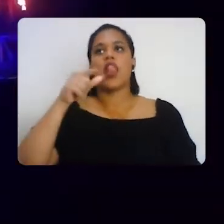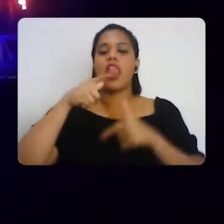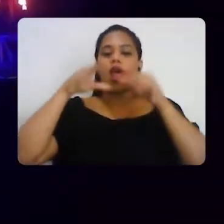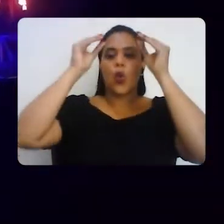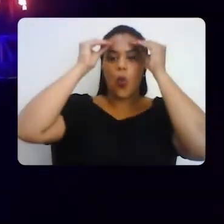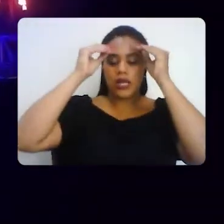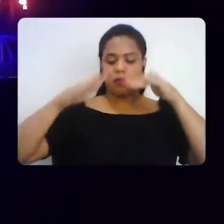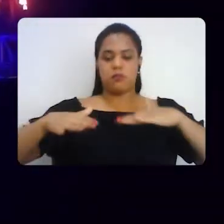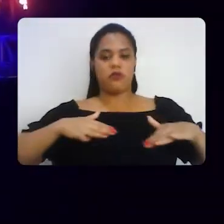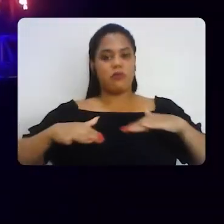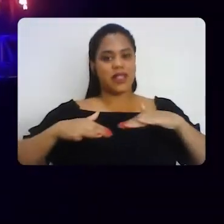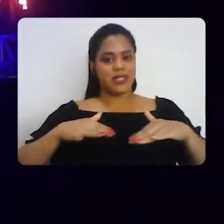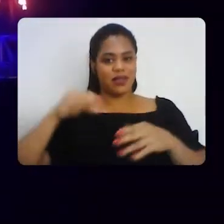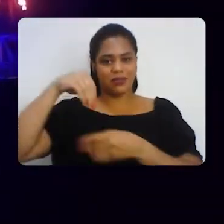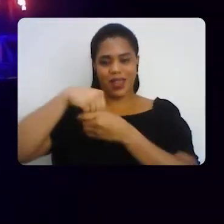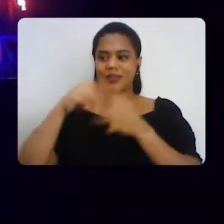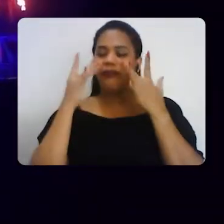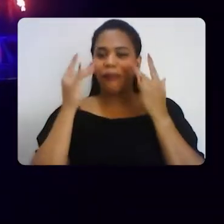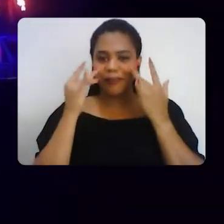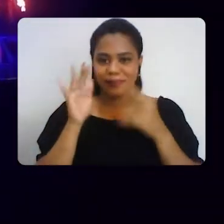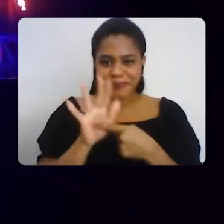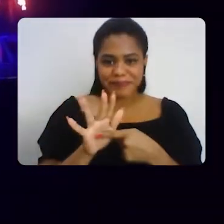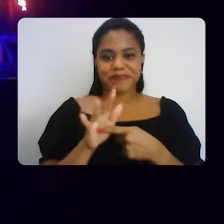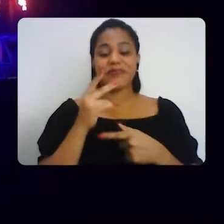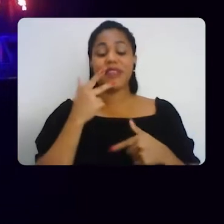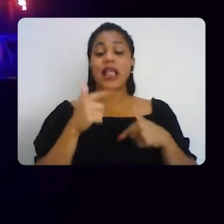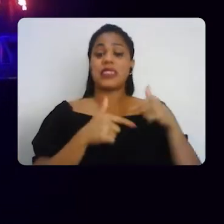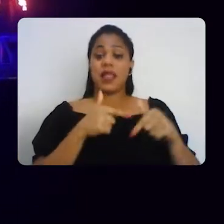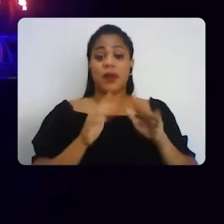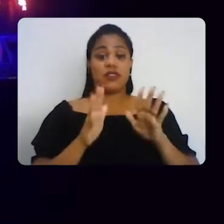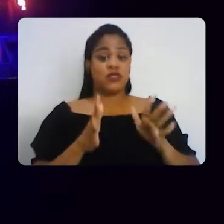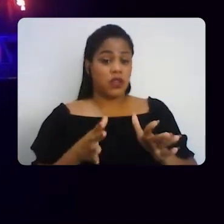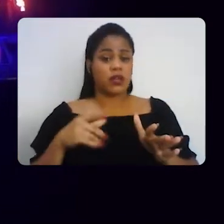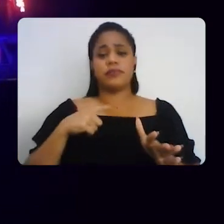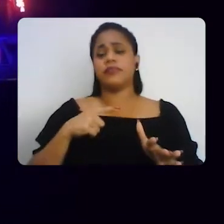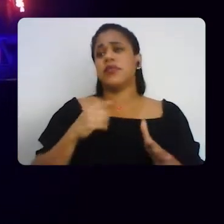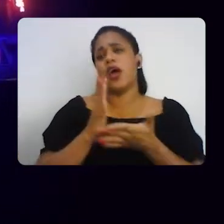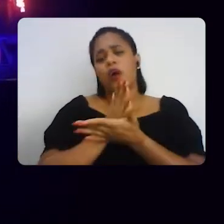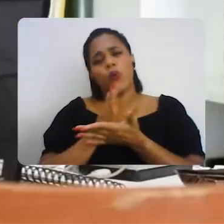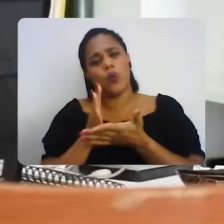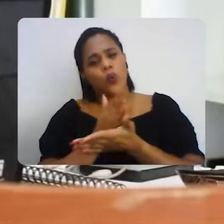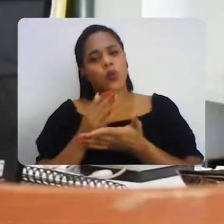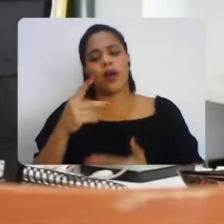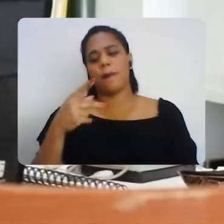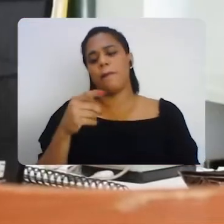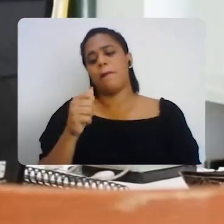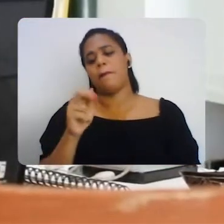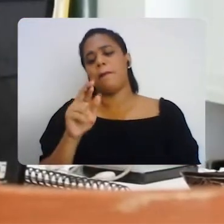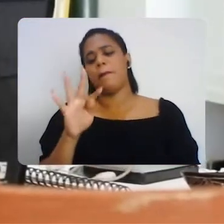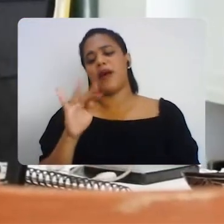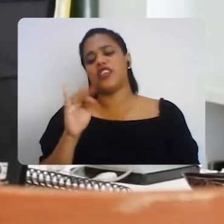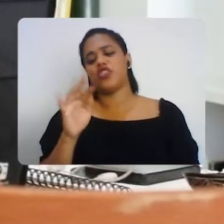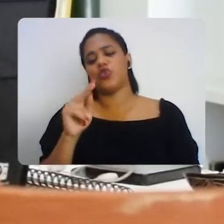da movimentação dele no espetáculo. Então ele teve esse trabalho com ela. Desse trabalho resultaram algumas